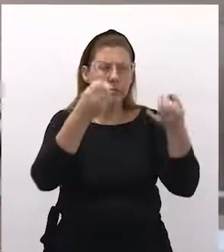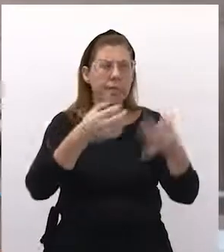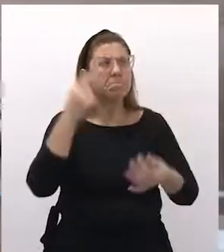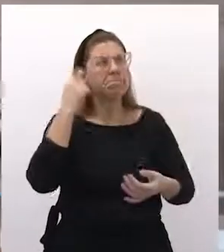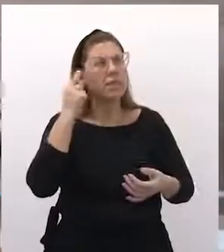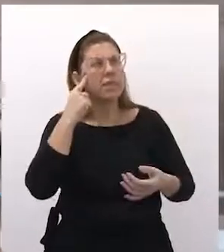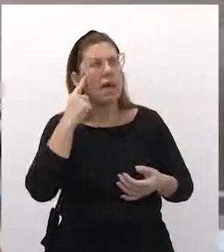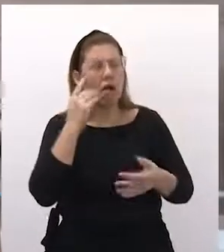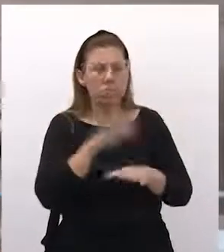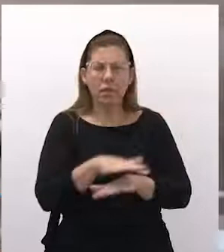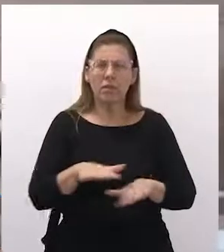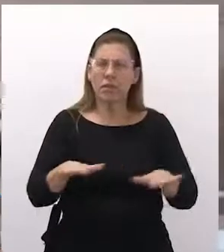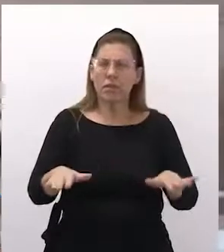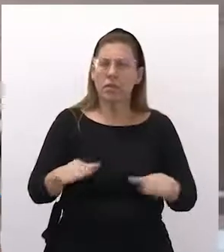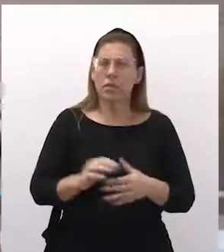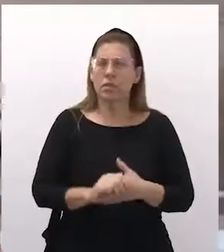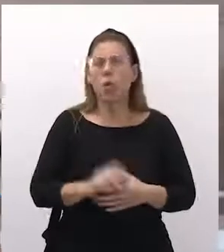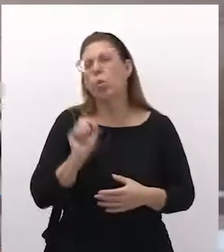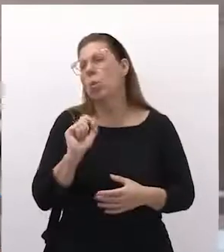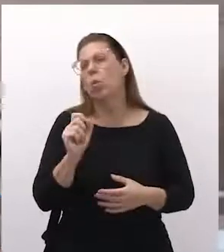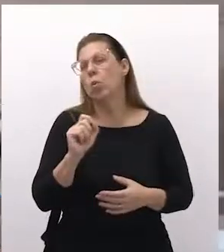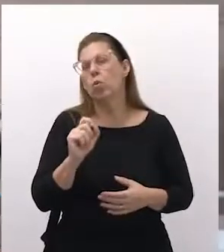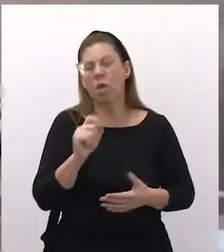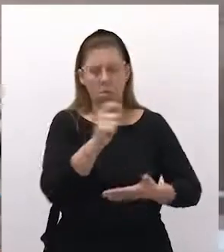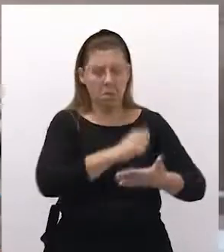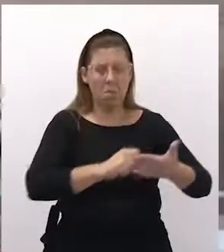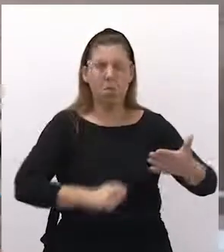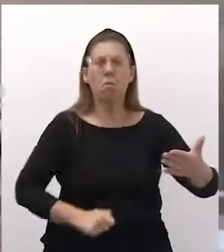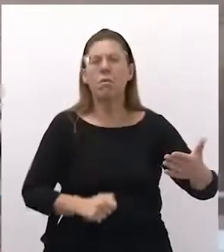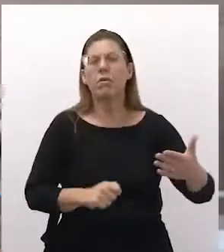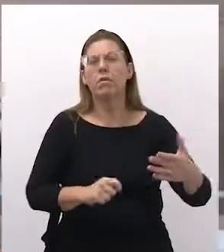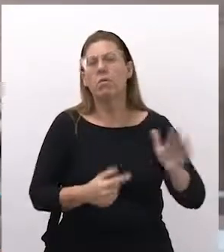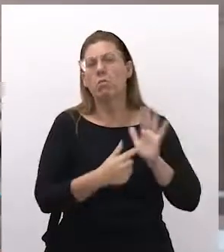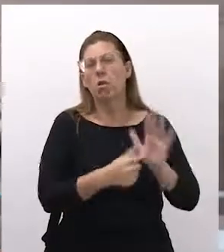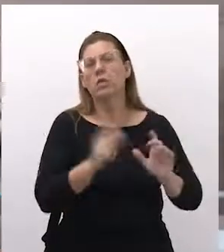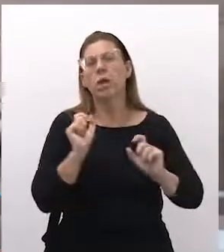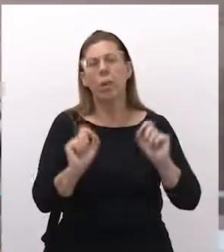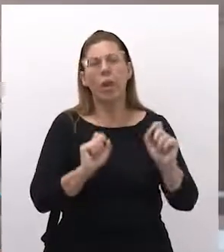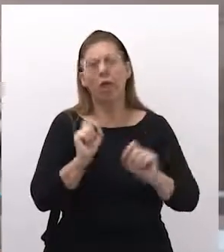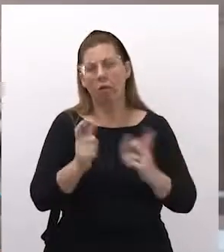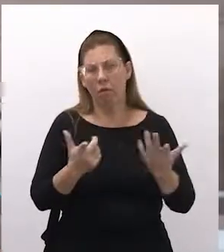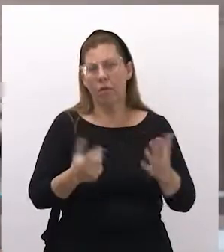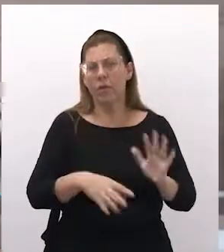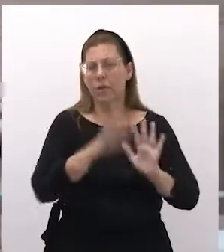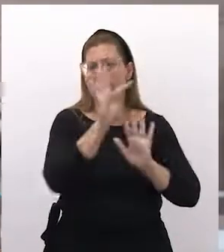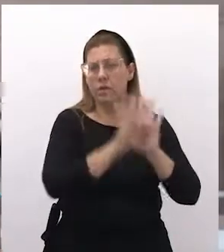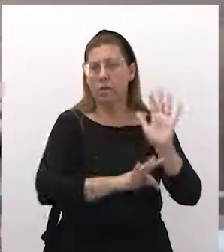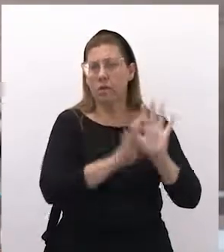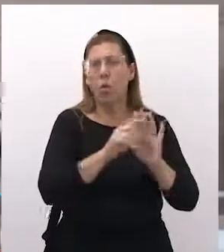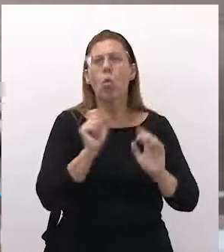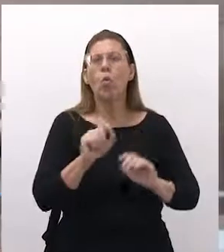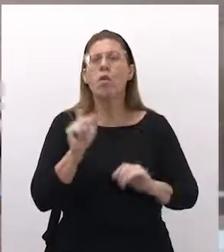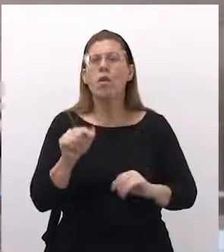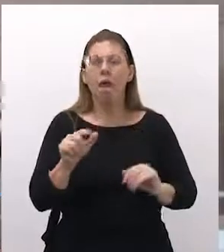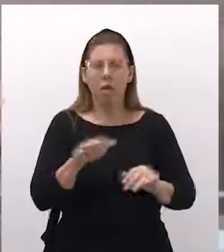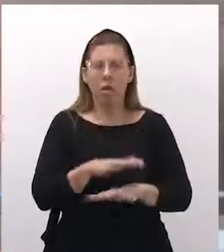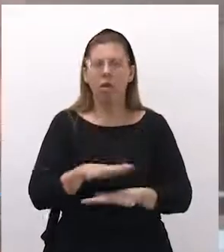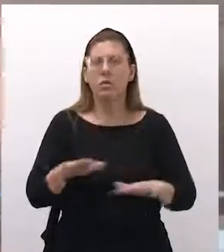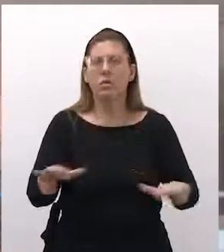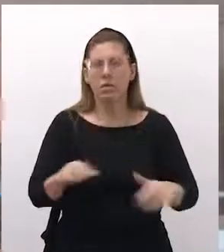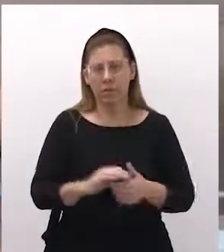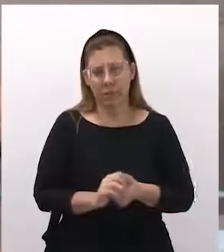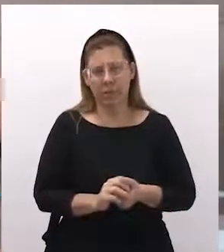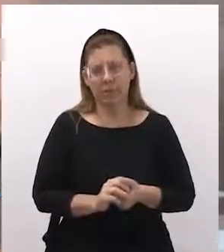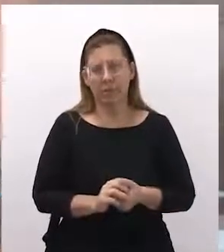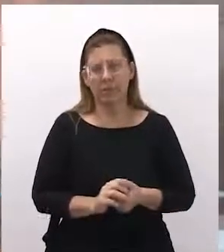a infância. O que esse autor ele vai dar visibilidade? Tem alguns textos que dizem, né? O que é infância? É o